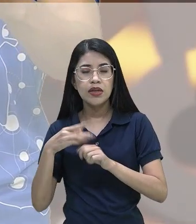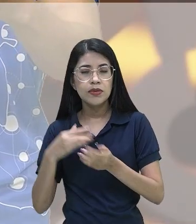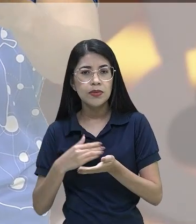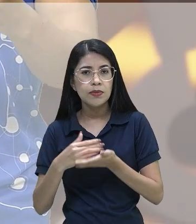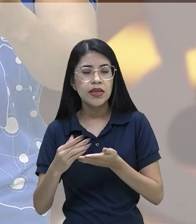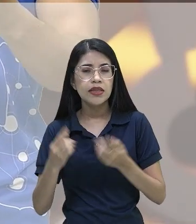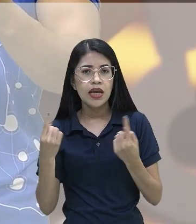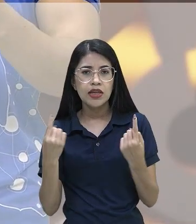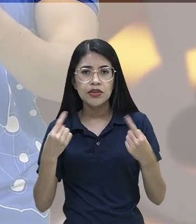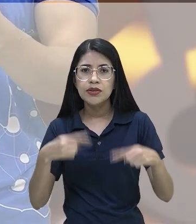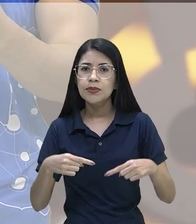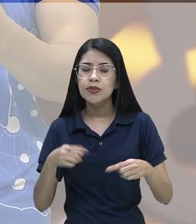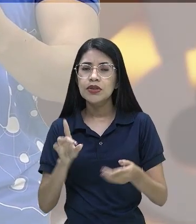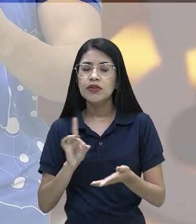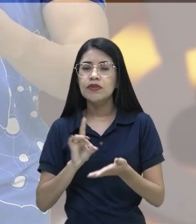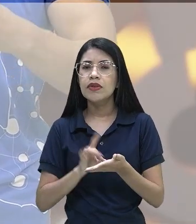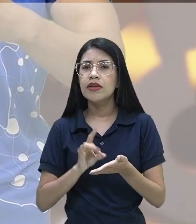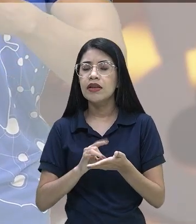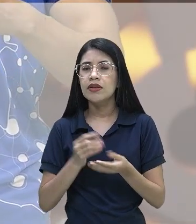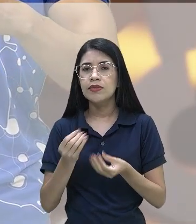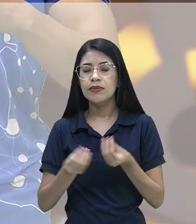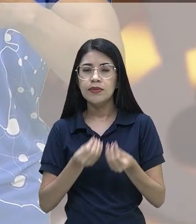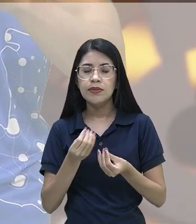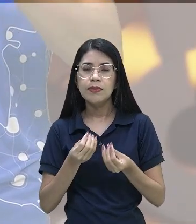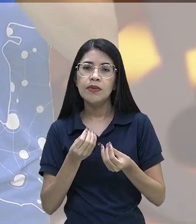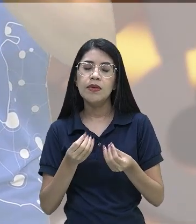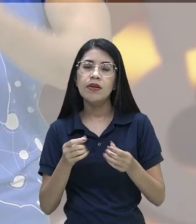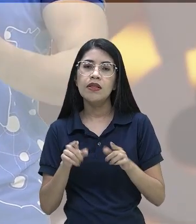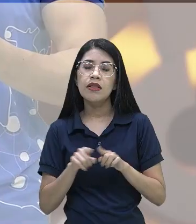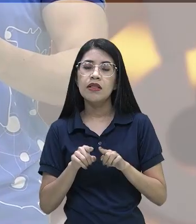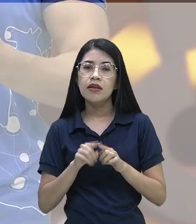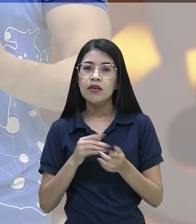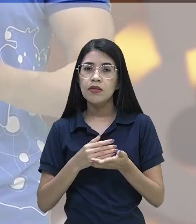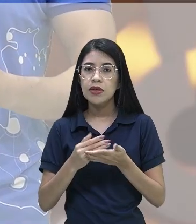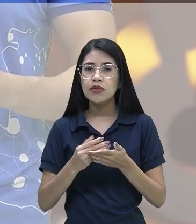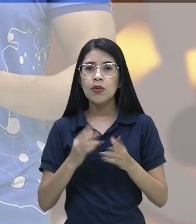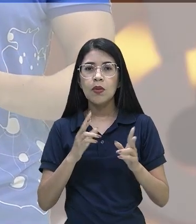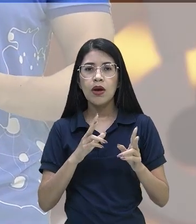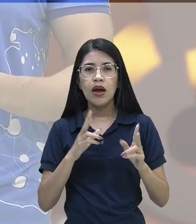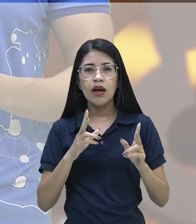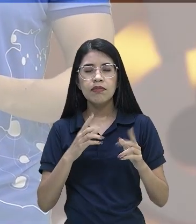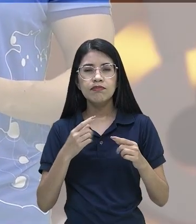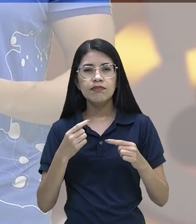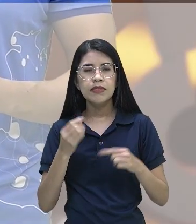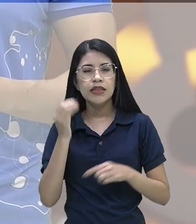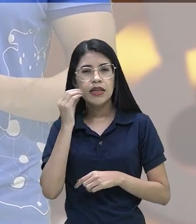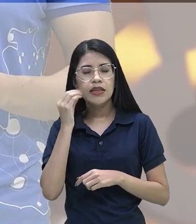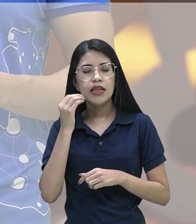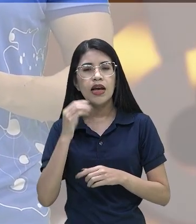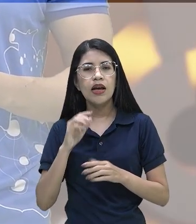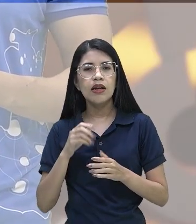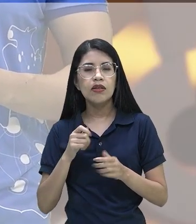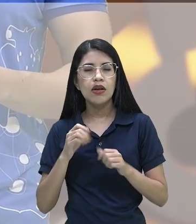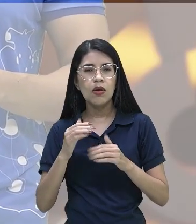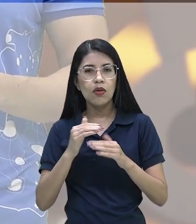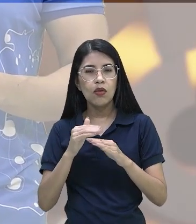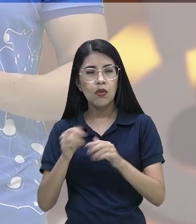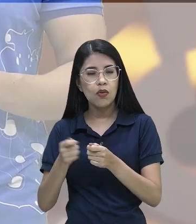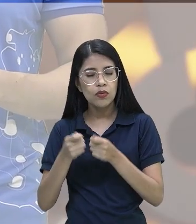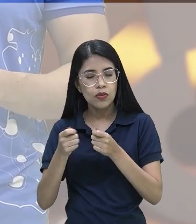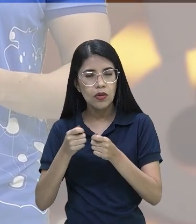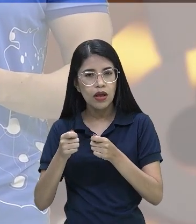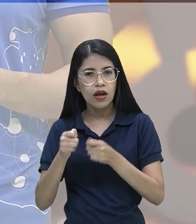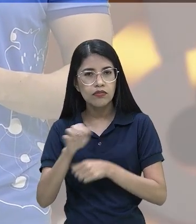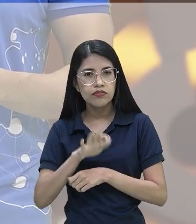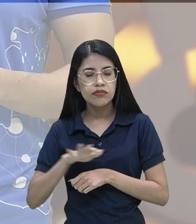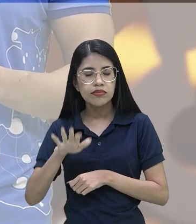a rivalizar entre si e comecem também a lutar pela hegemonia, pelo controle do espaço